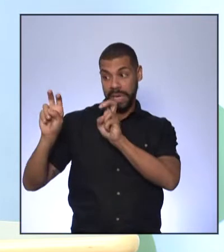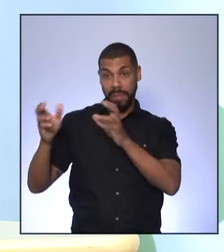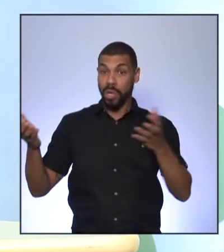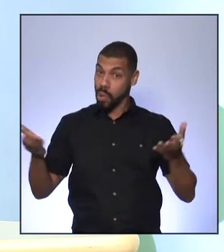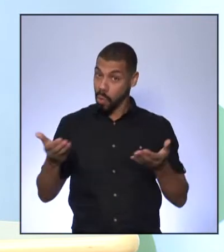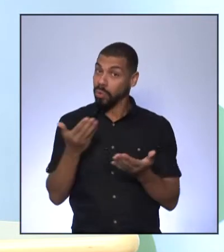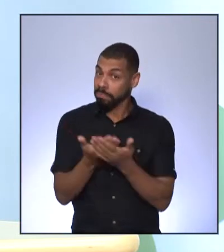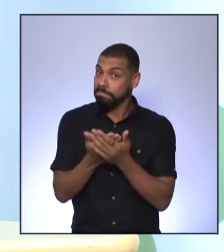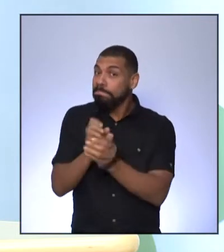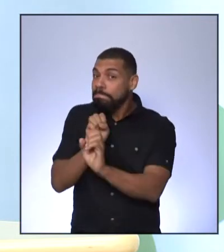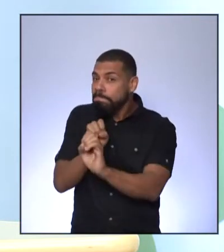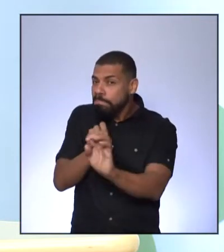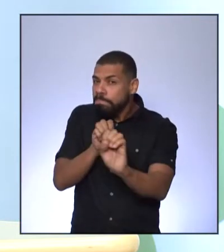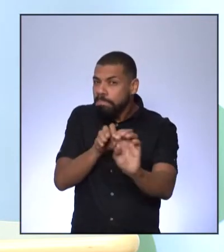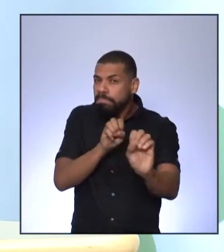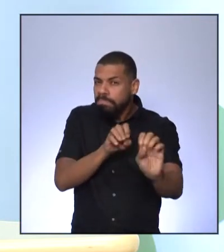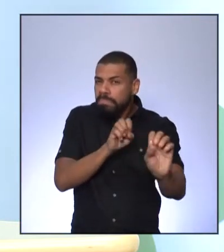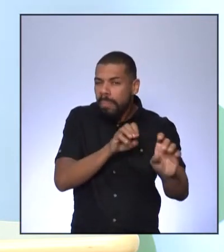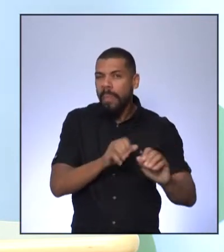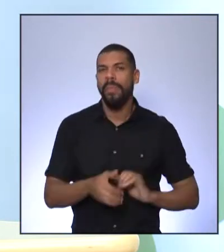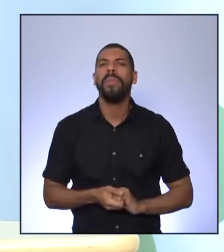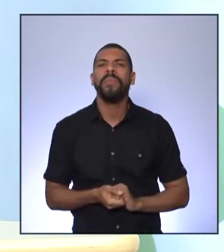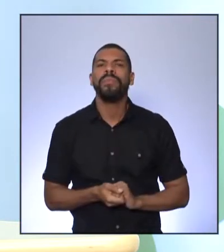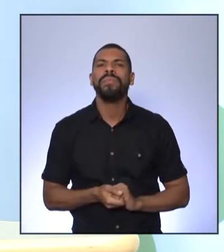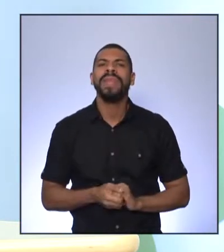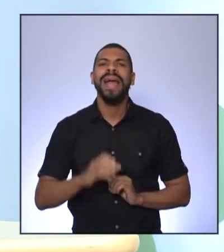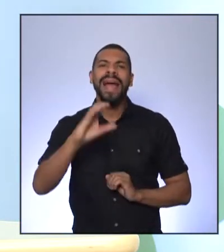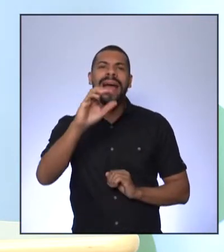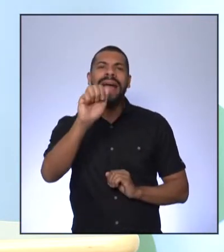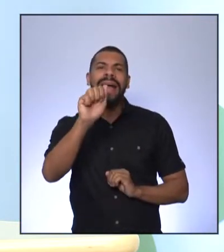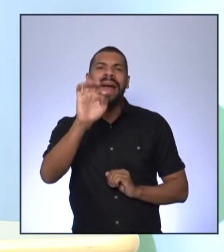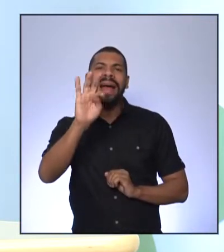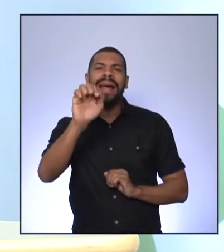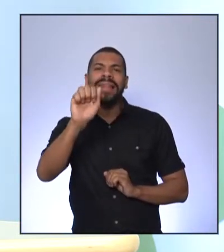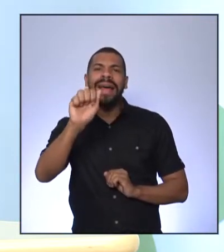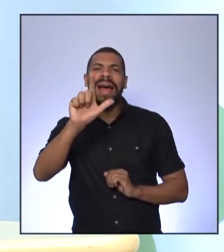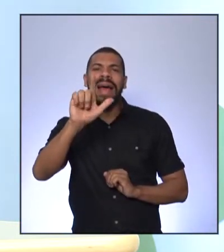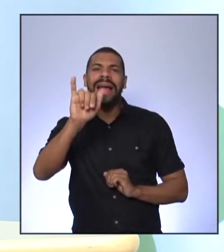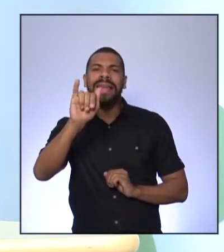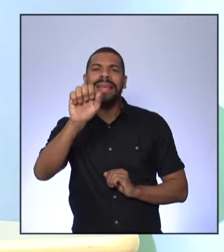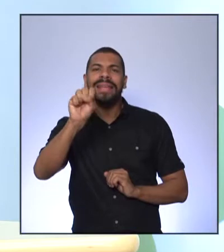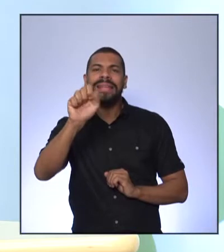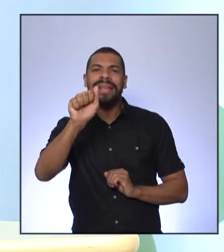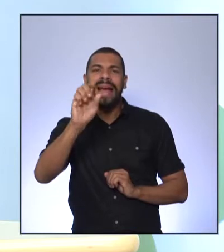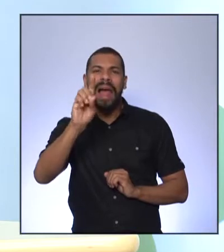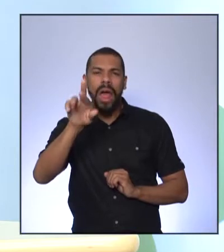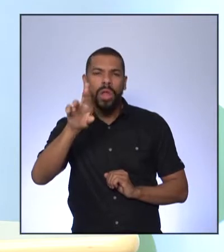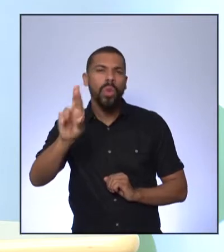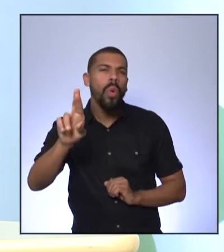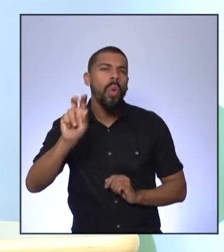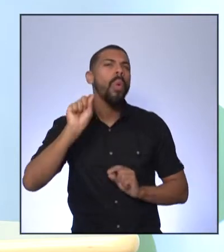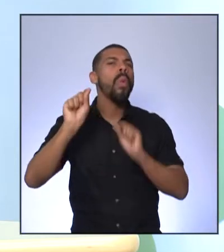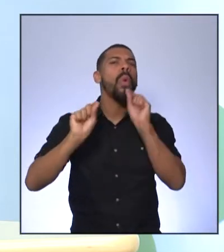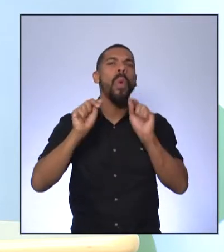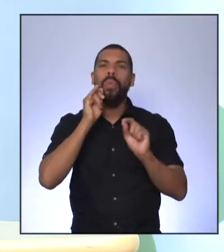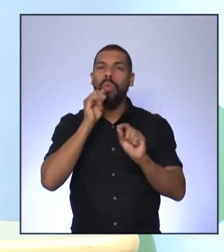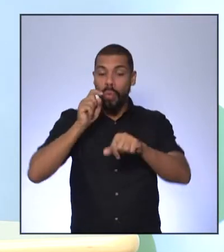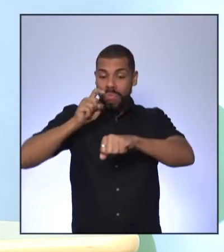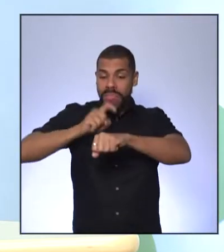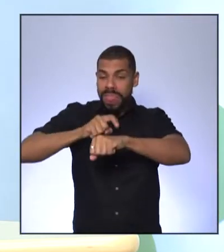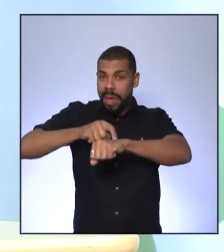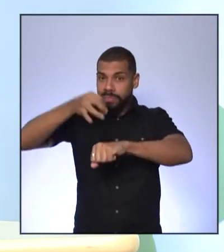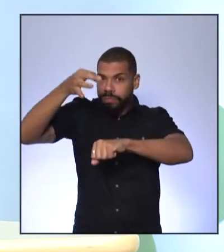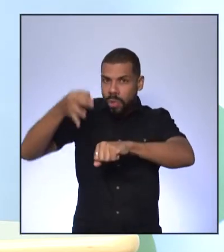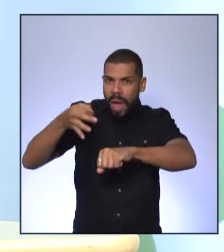trabalhar hoje, concentração e catalisador. Catalisador, pessoal, eles são substâncias que agem no tempo da reação.